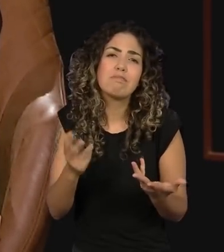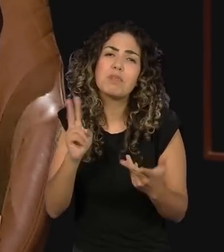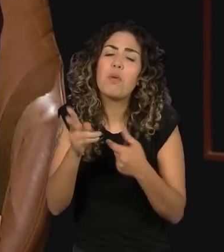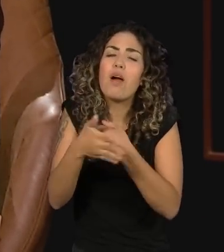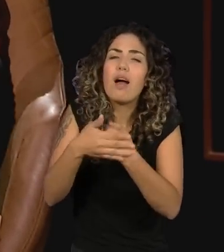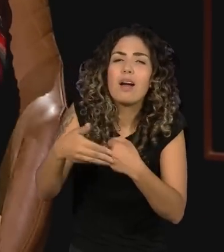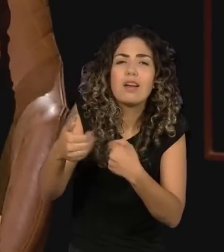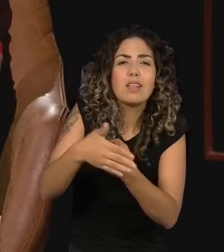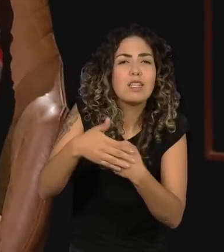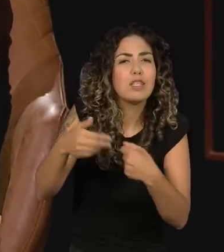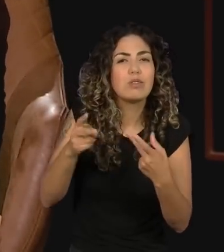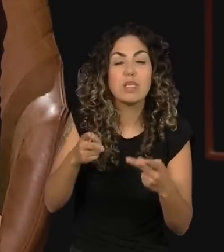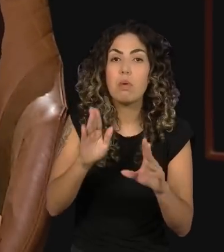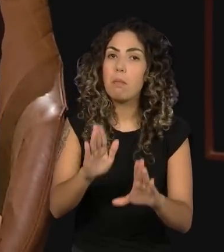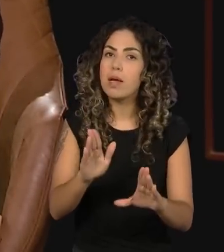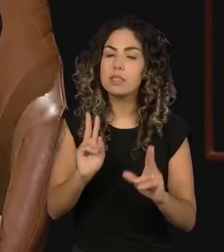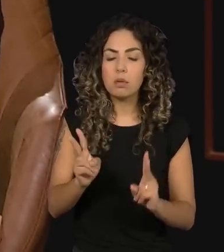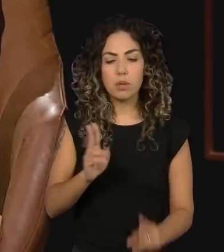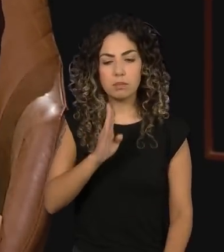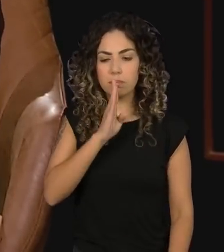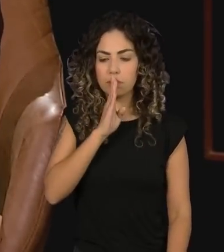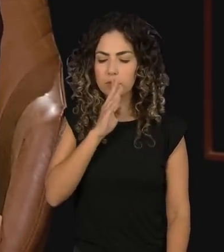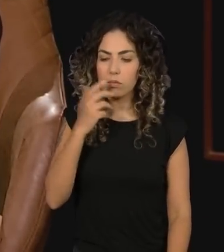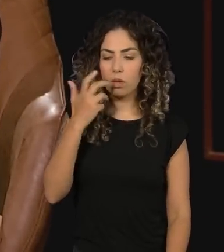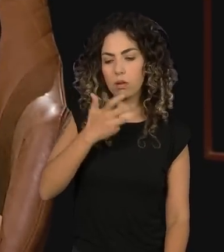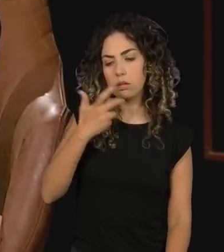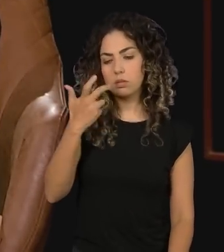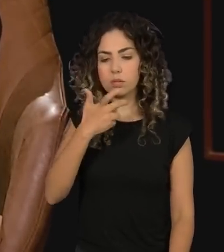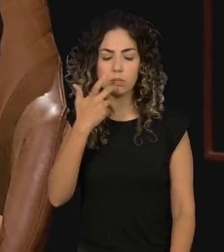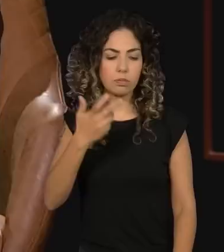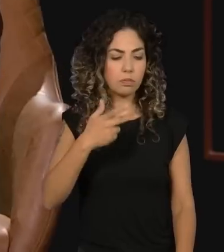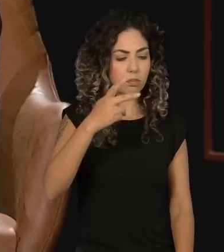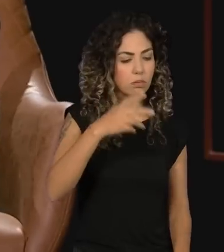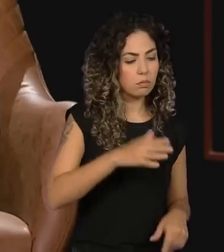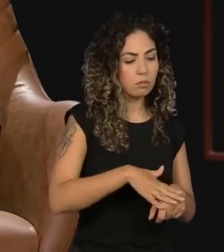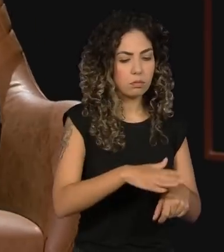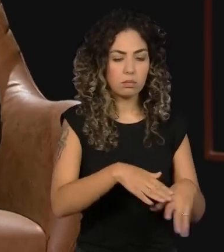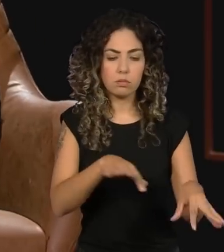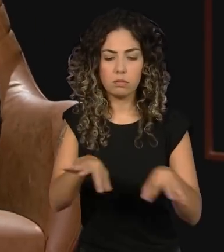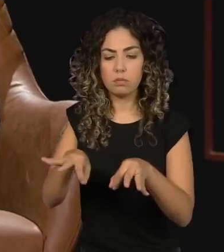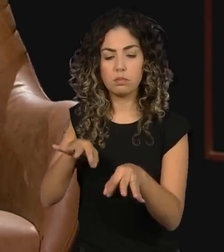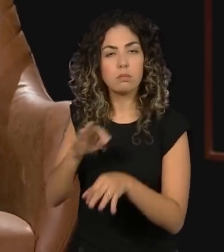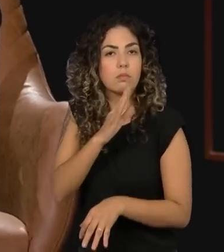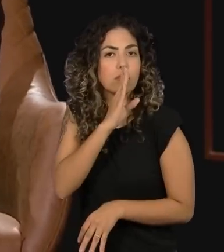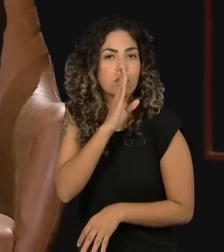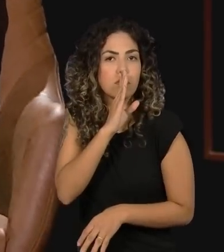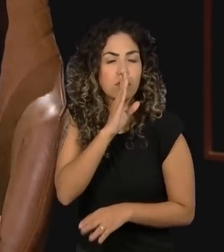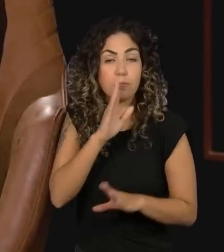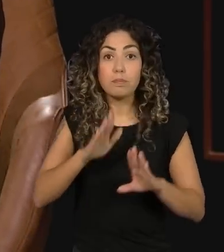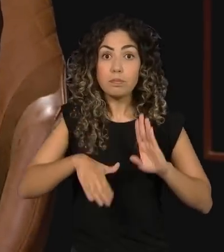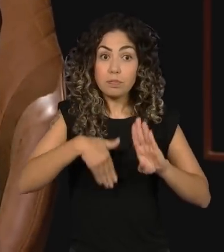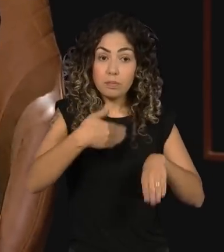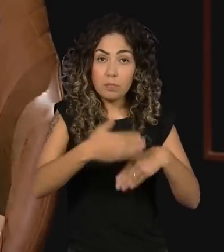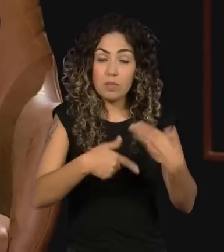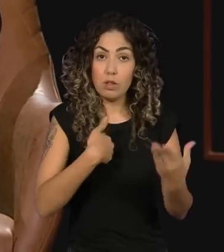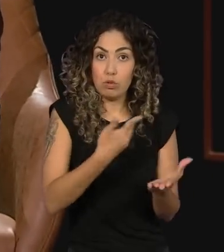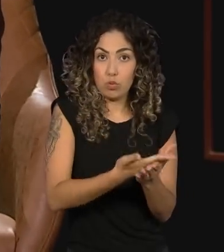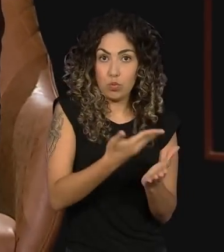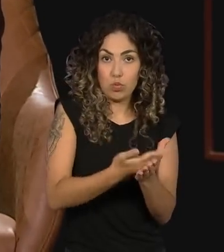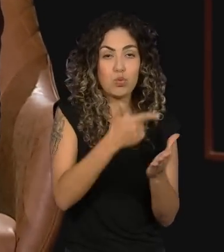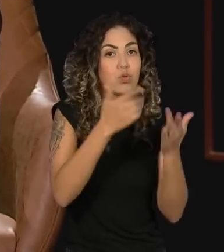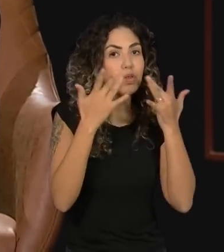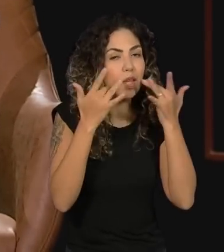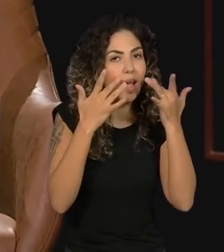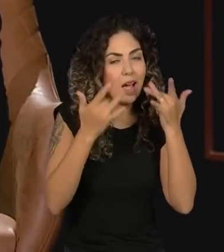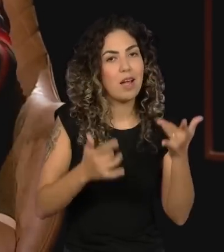afetivos, mas muito quietos. Depois, quando eu comecei a estudar teatro, eu entendi o Walter Benjamin falando